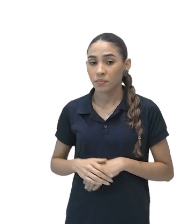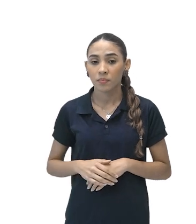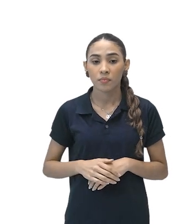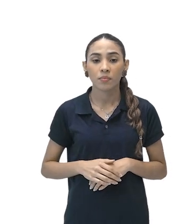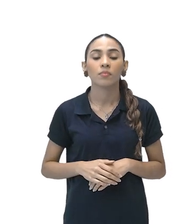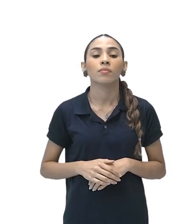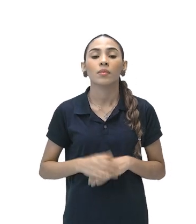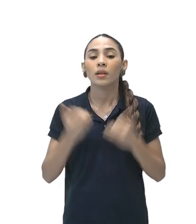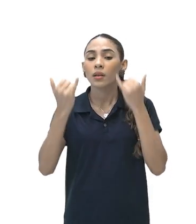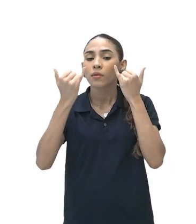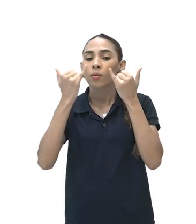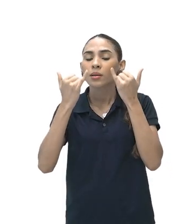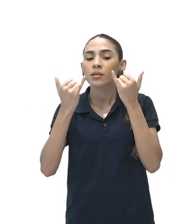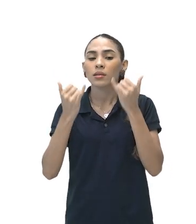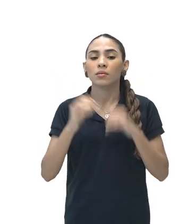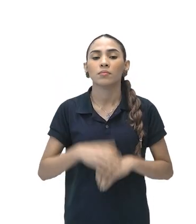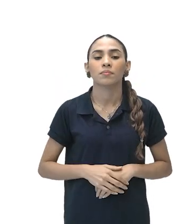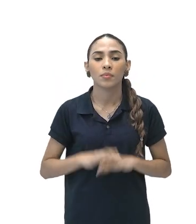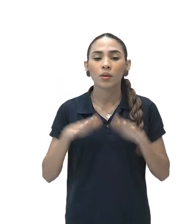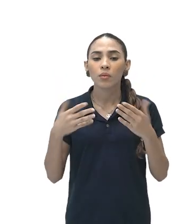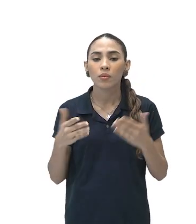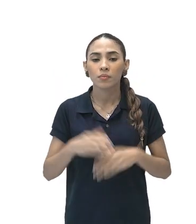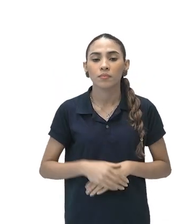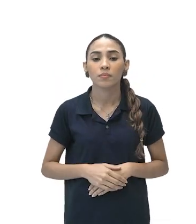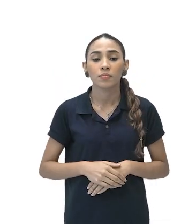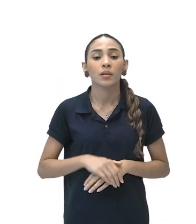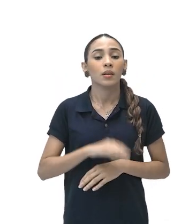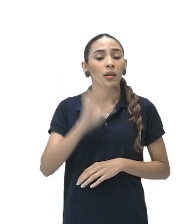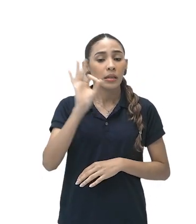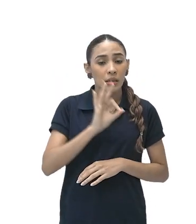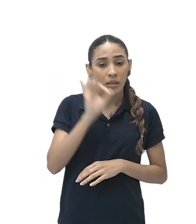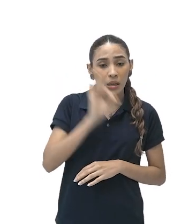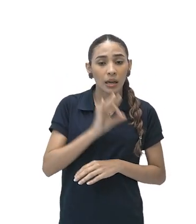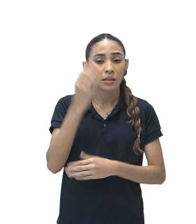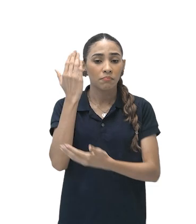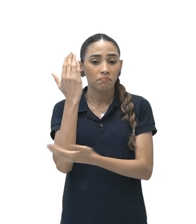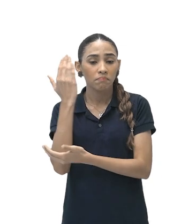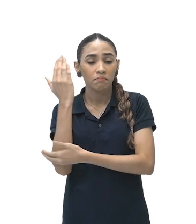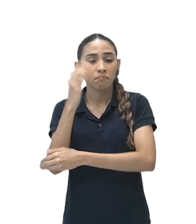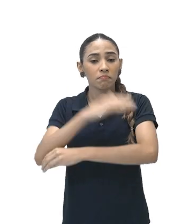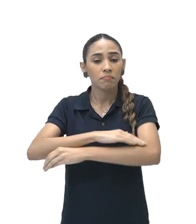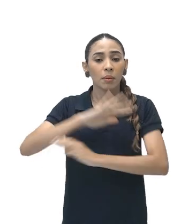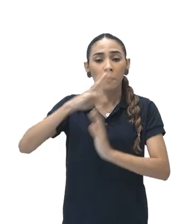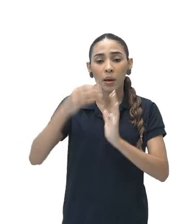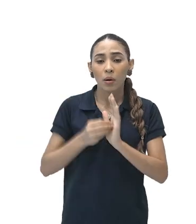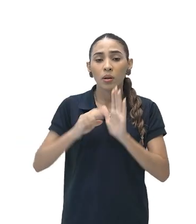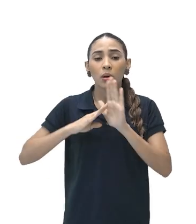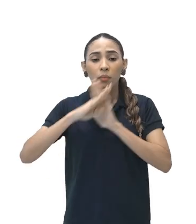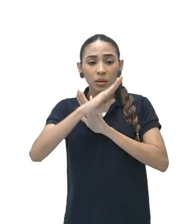onde estava o dado manipulado? Ali, olha, a taxa de desmatamento da Amazônia